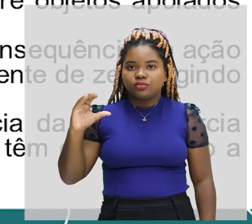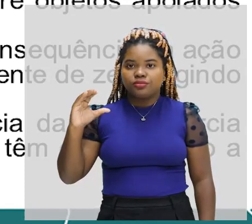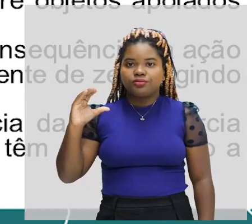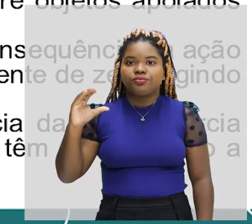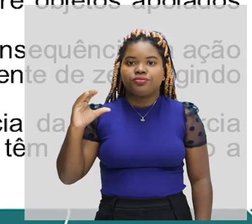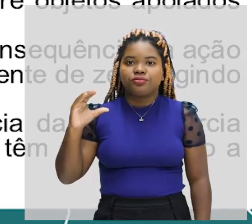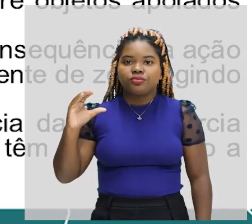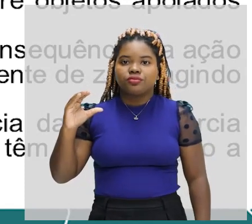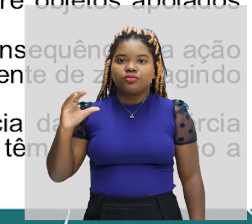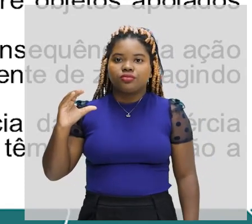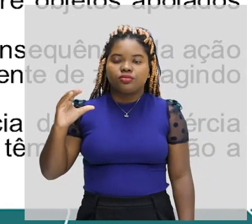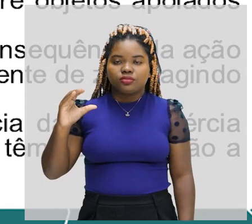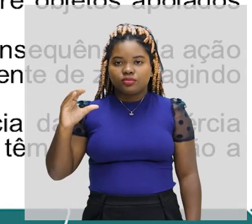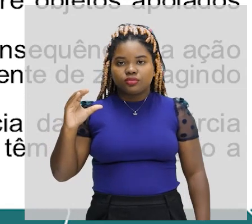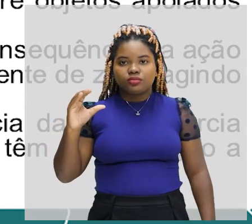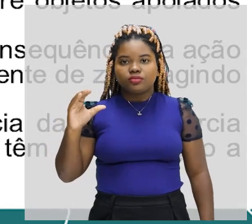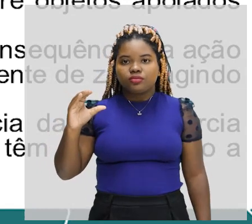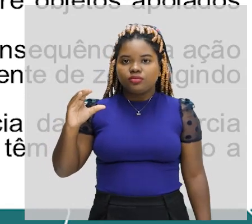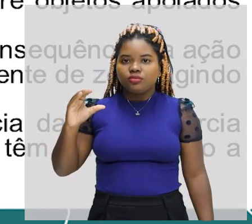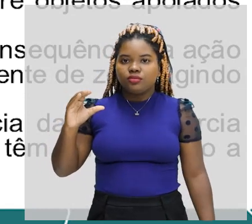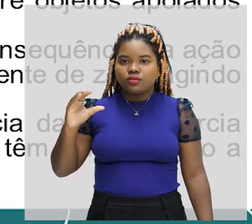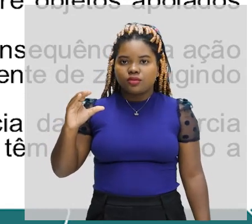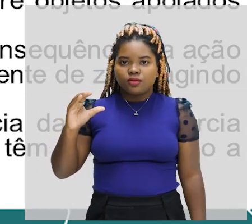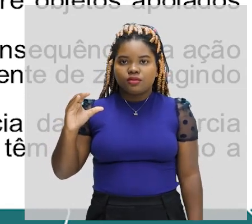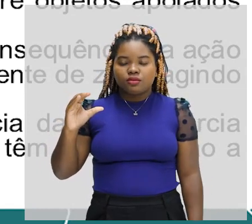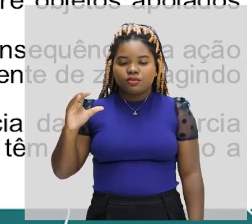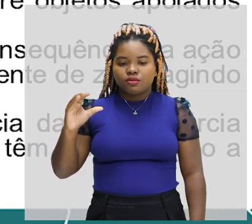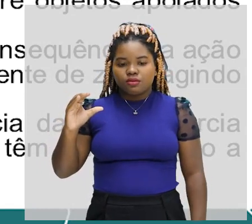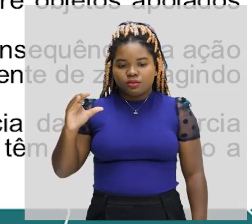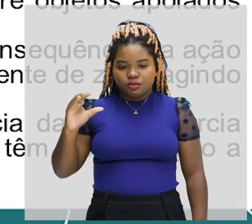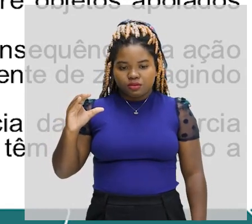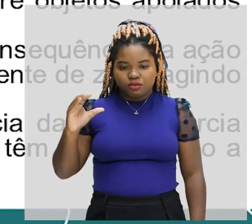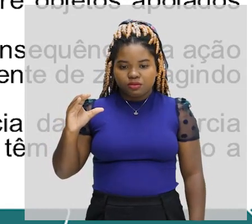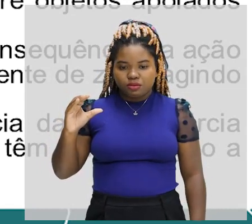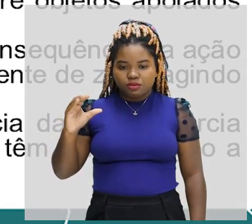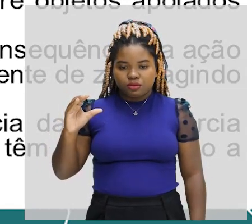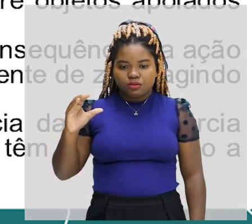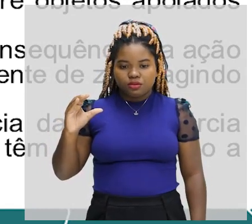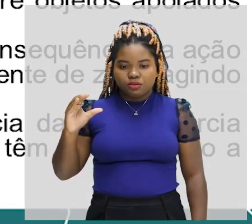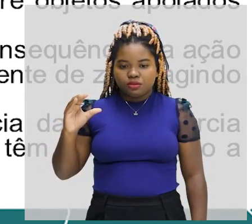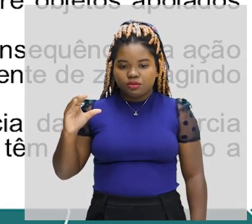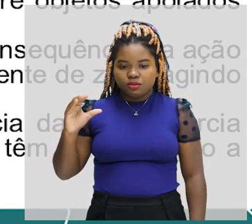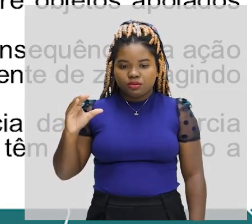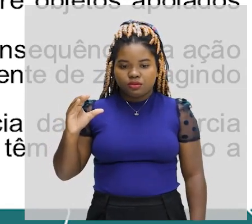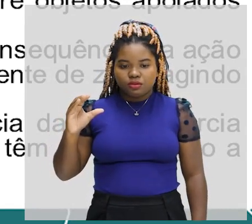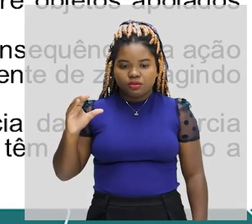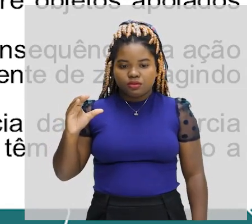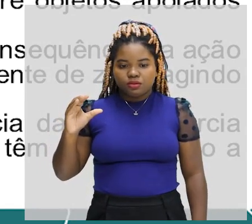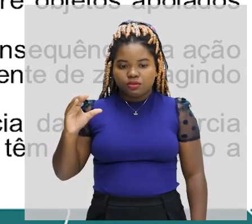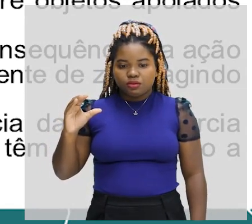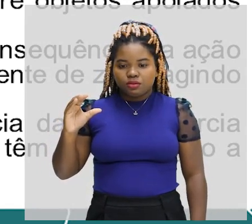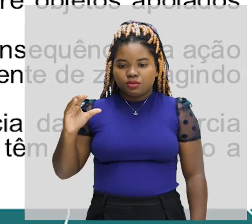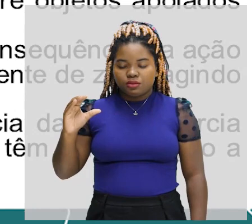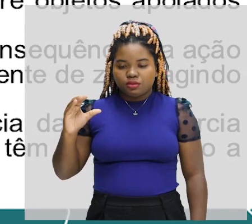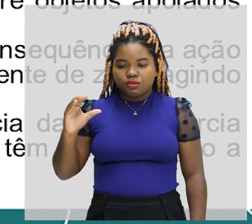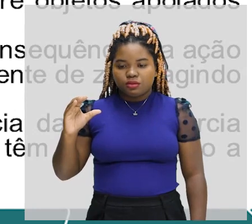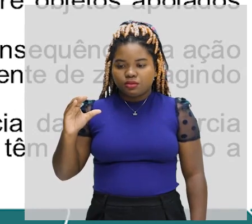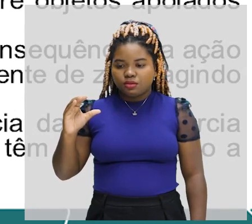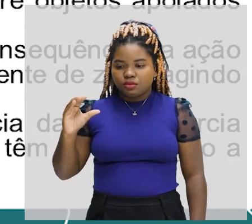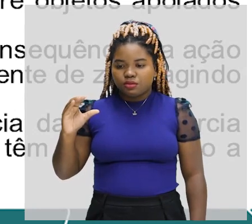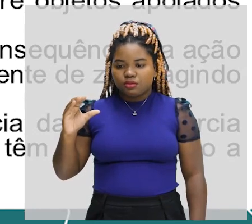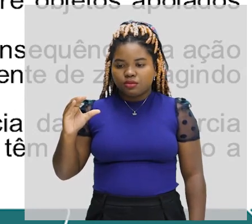toda ação existente, uma reação correspondente, certo? Sendo